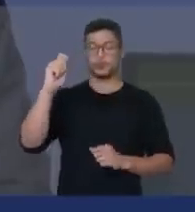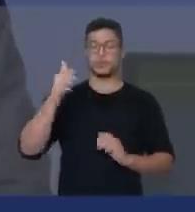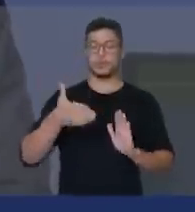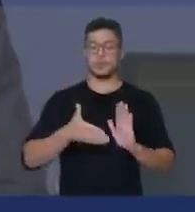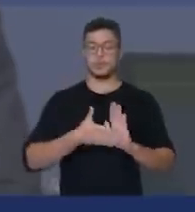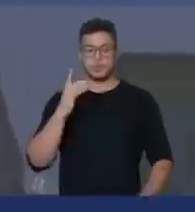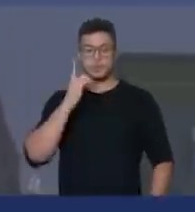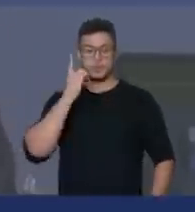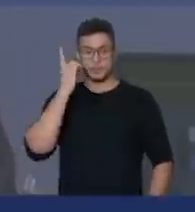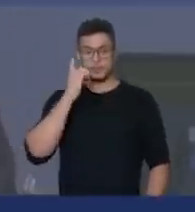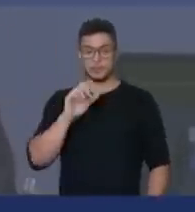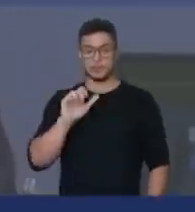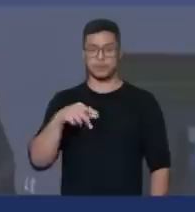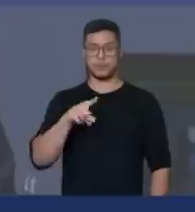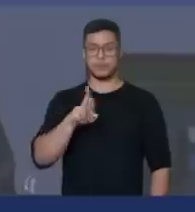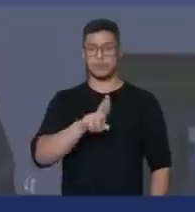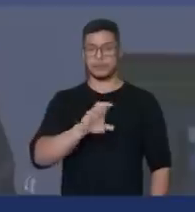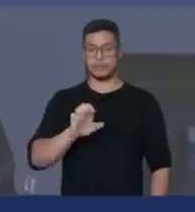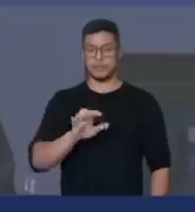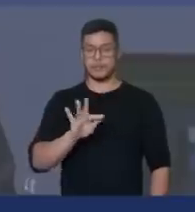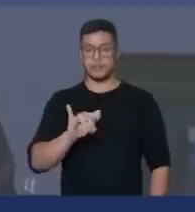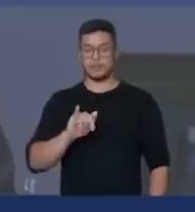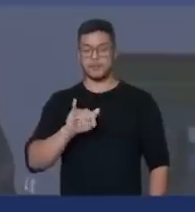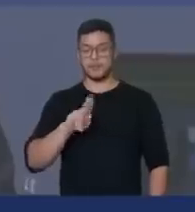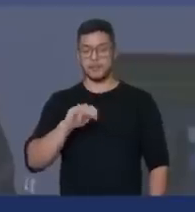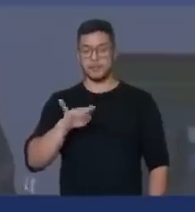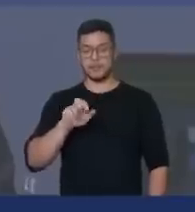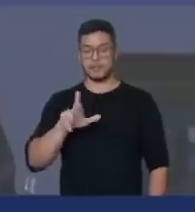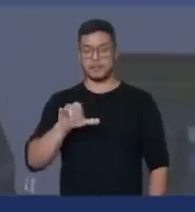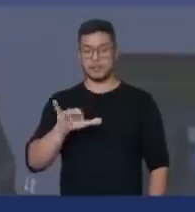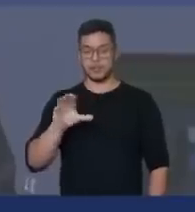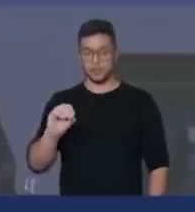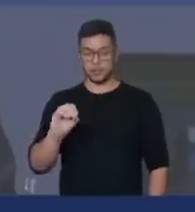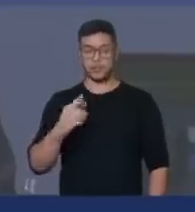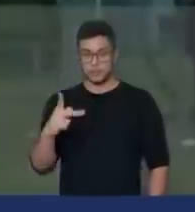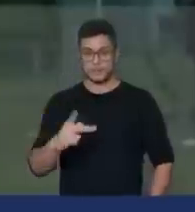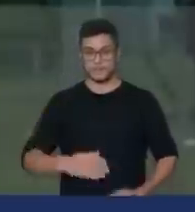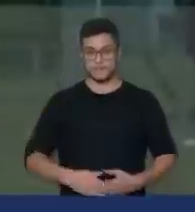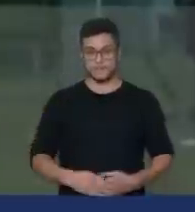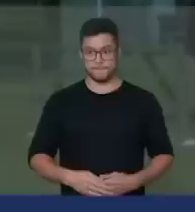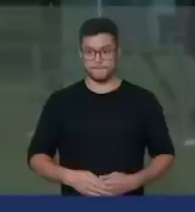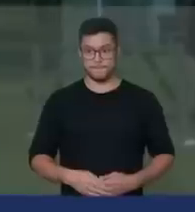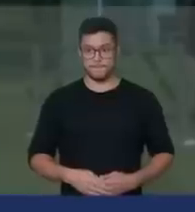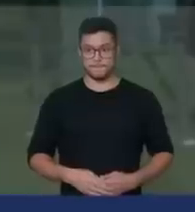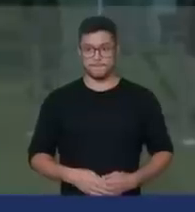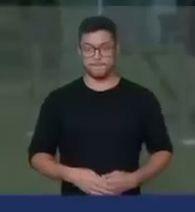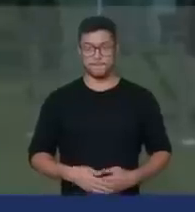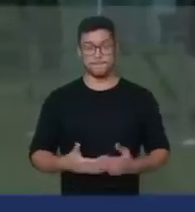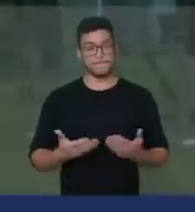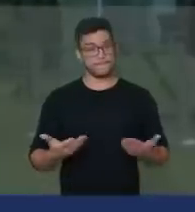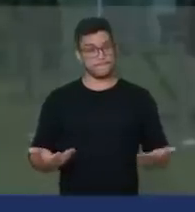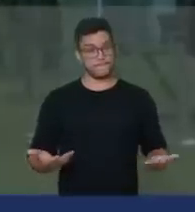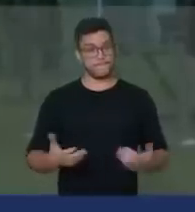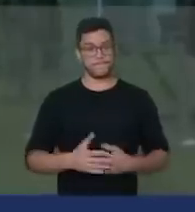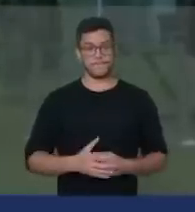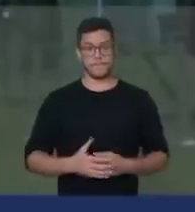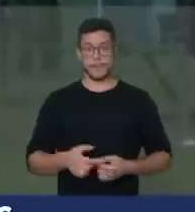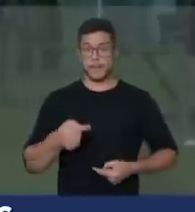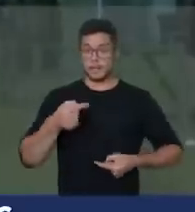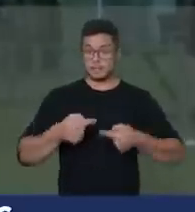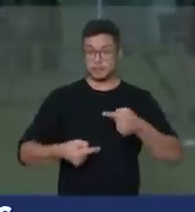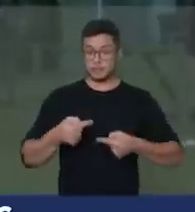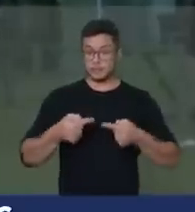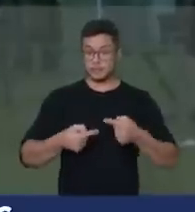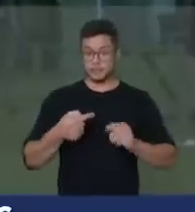Figueiredo, do PDT, do estado do Ceará. Você acompanha conosco, portanto, o que ele diz sobre essa proposta. Na discussão da votação desse projeto